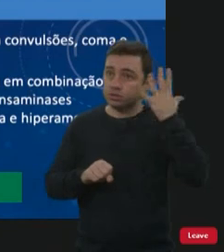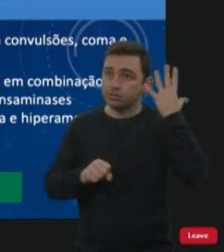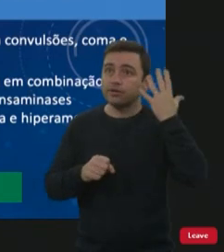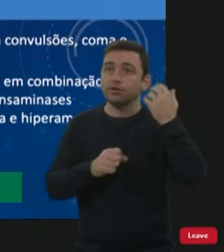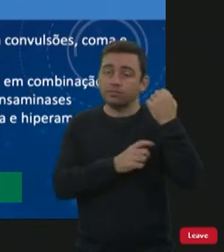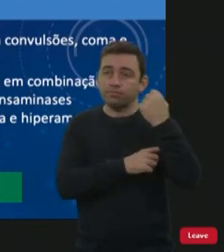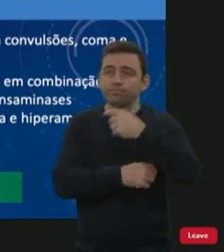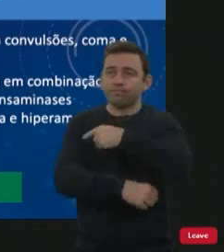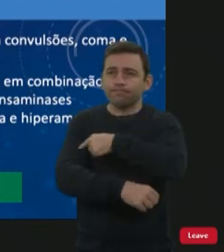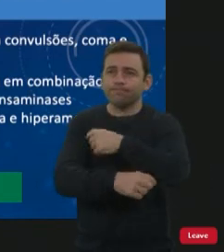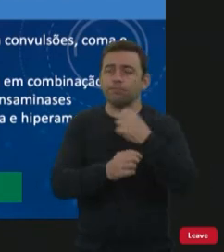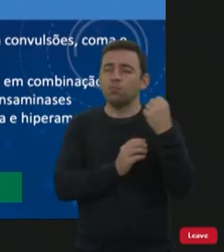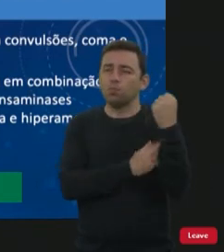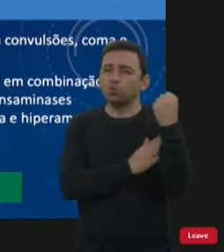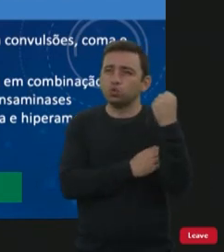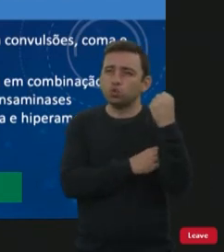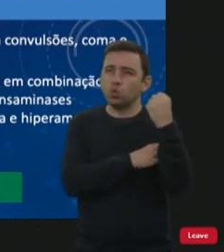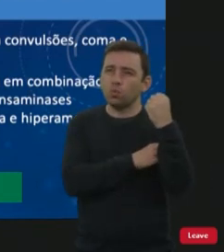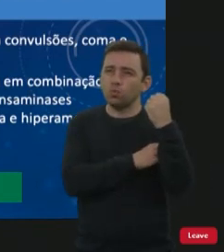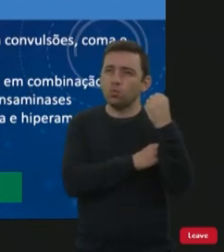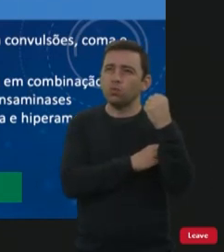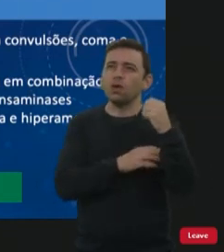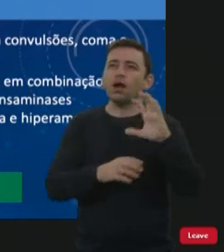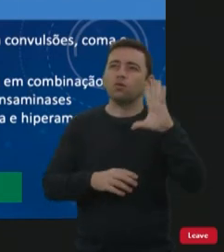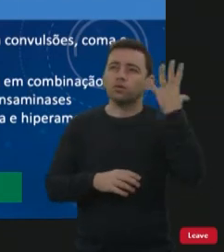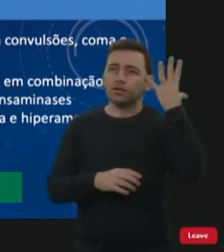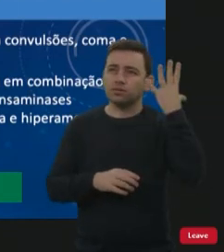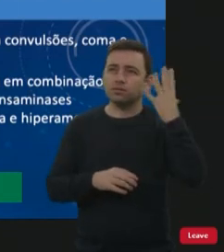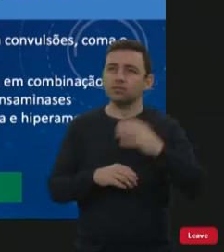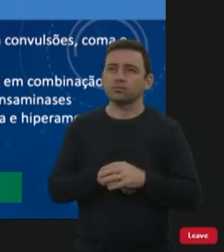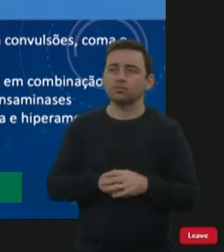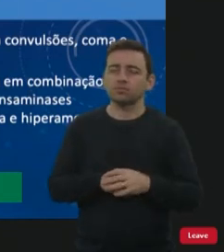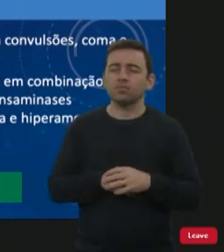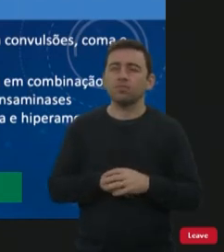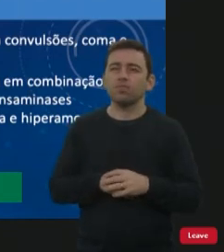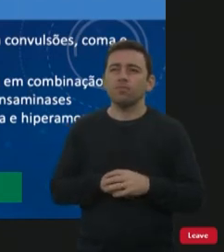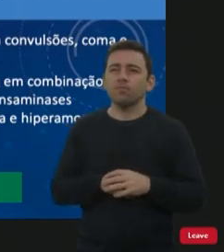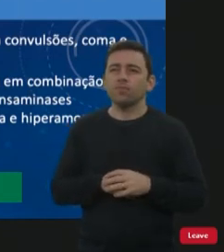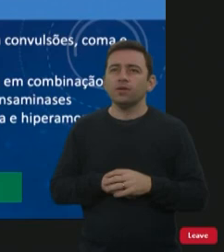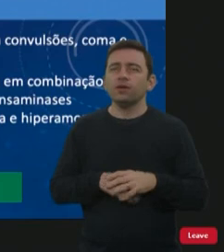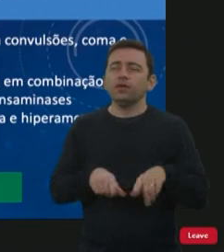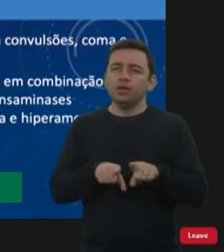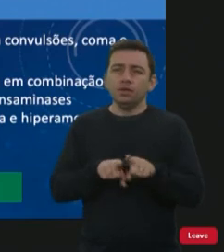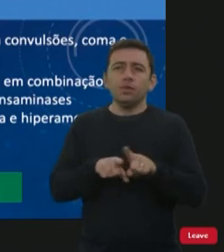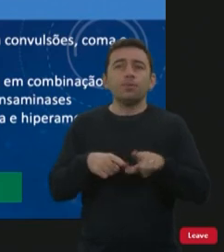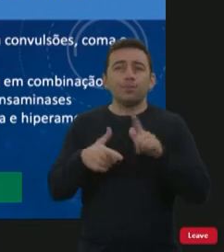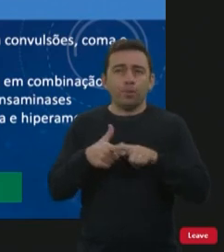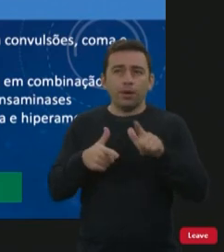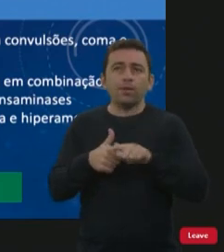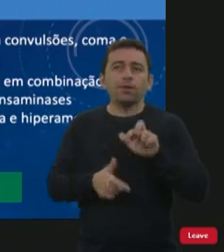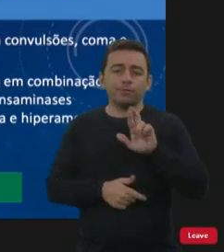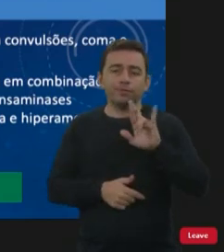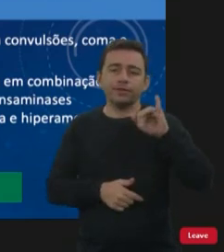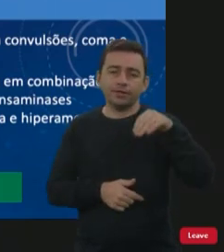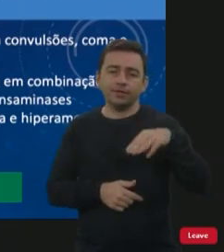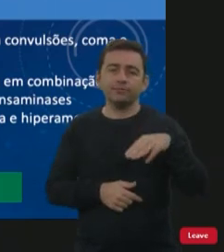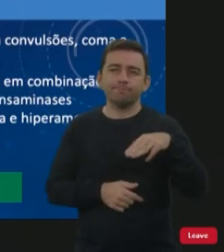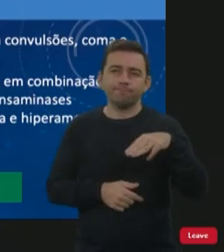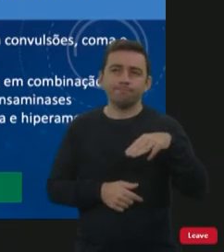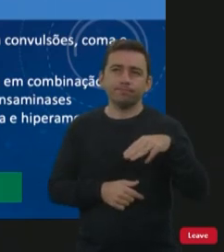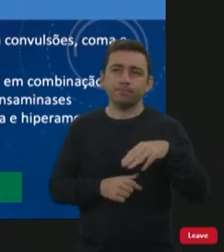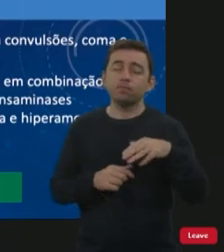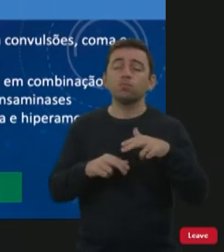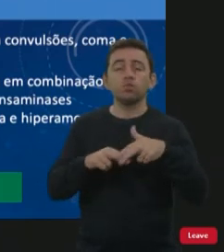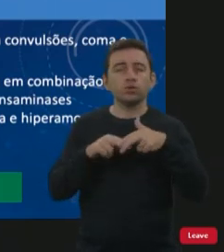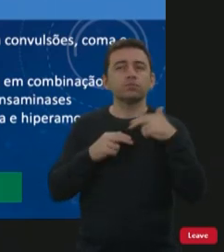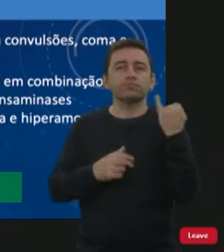de rabdomiólise, né, que a gente chama, com mioglobinúria, que pode levar a uma insuficiência renal, tá? Então, é por isso que é tão